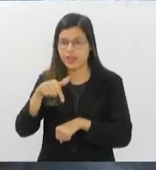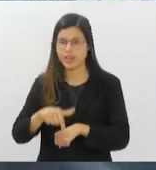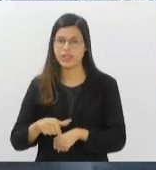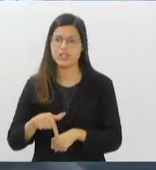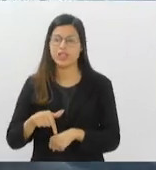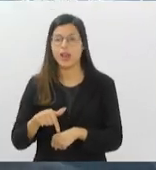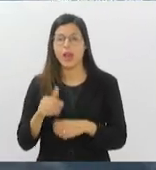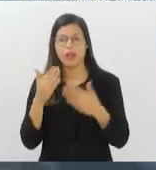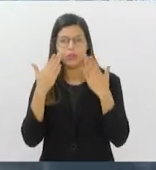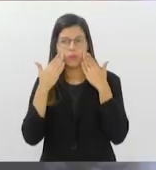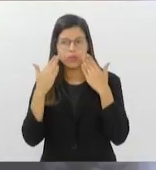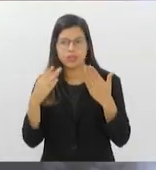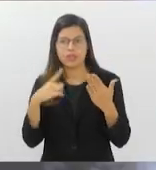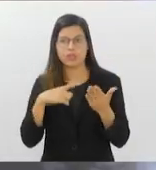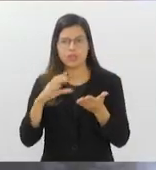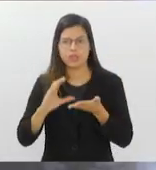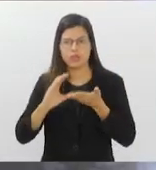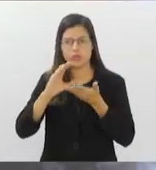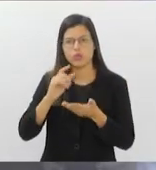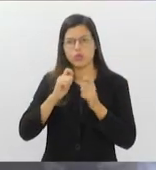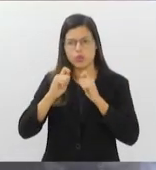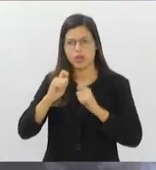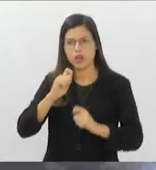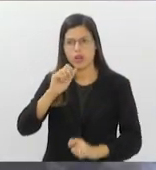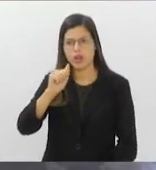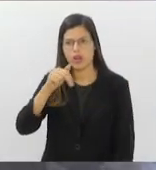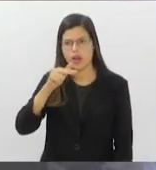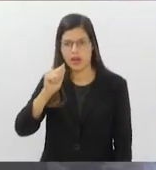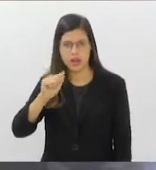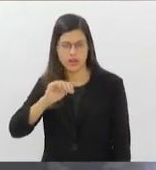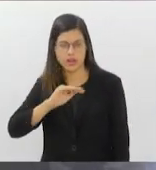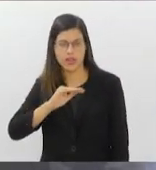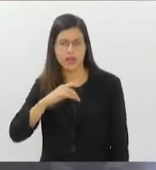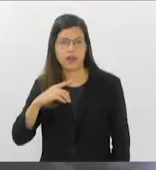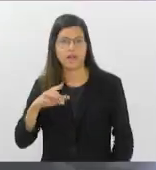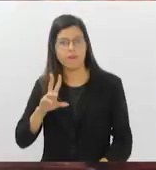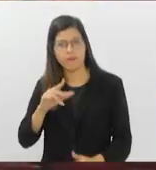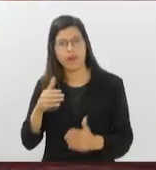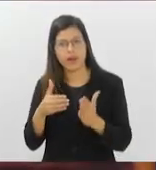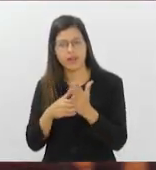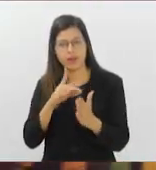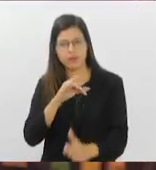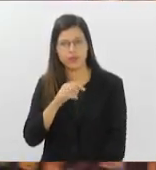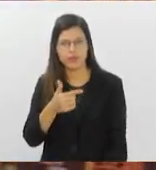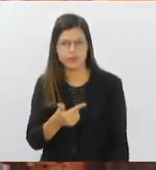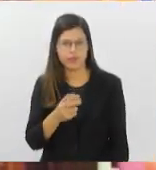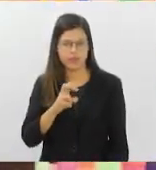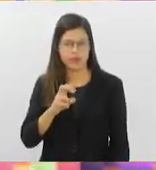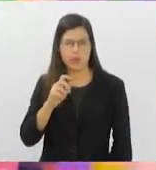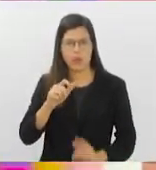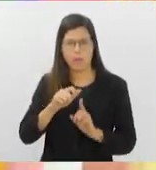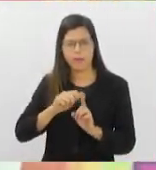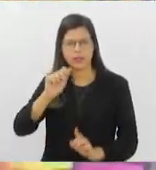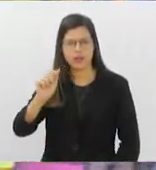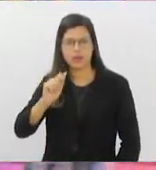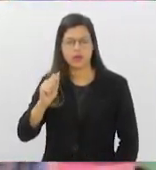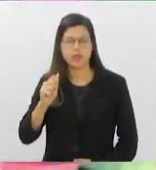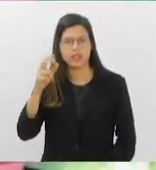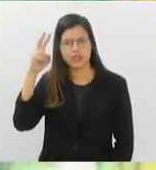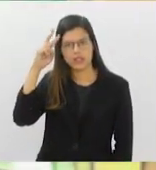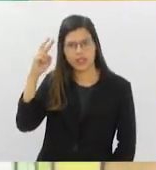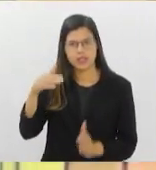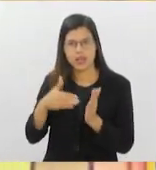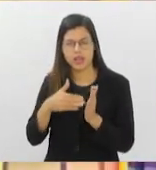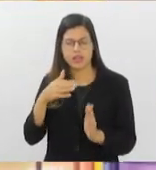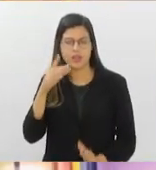a exposição tem curadoria da jornalista Ana Cláudia Guimarães e vai até o dia 25 de agosto, sempre de terça a domingo, das 10 da